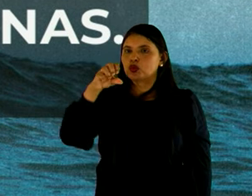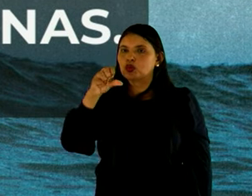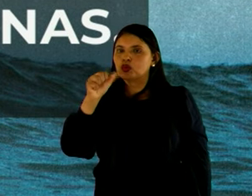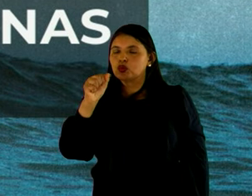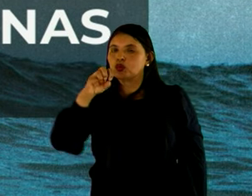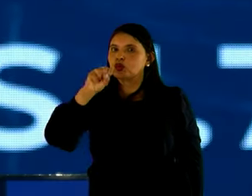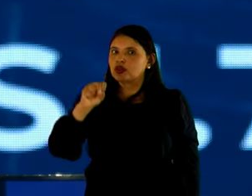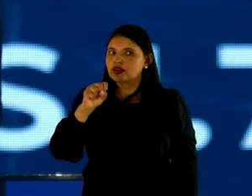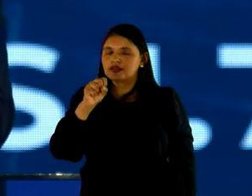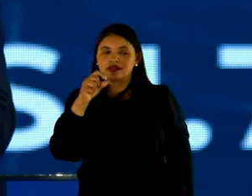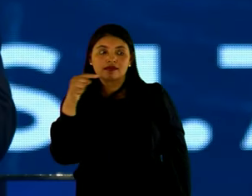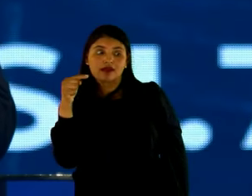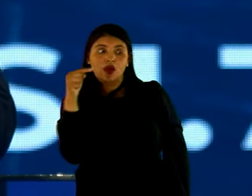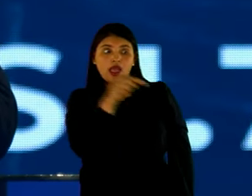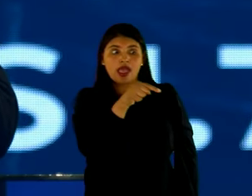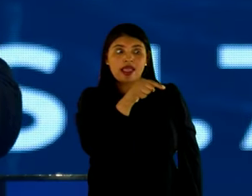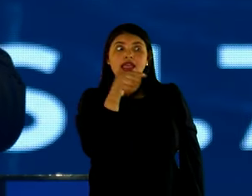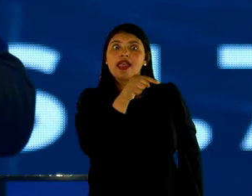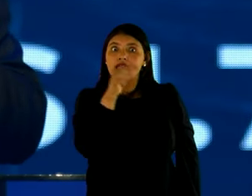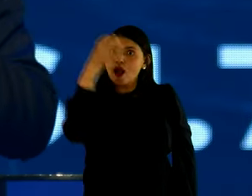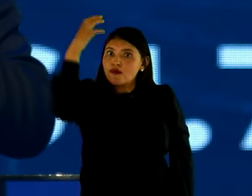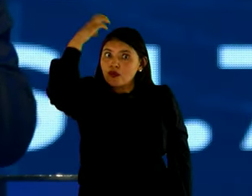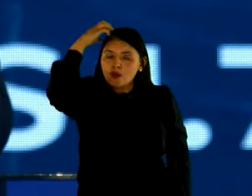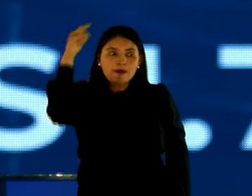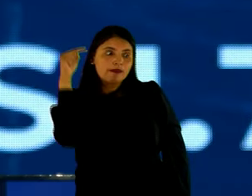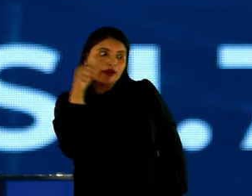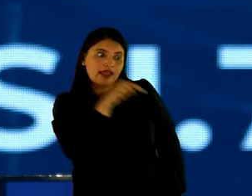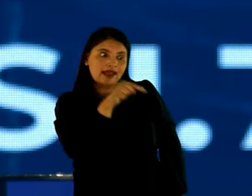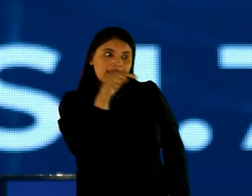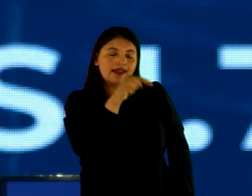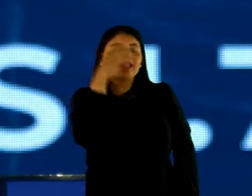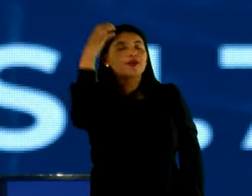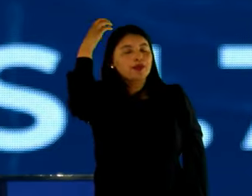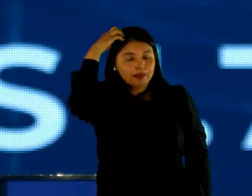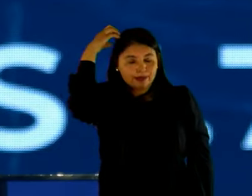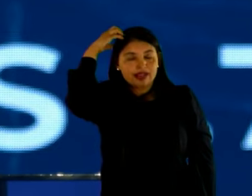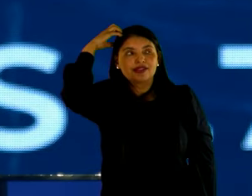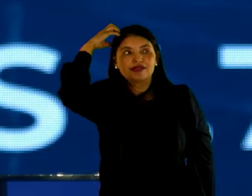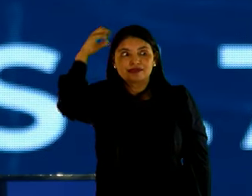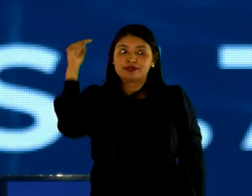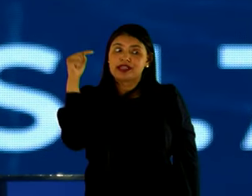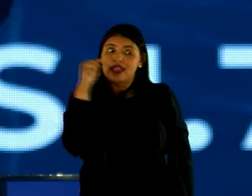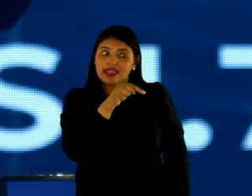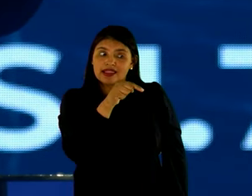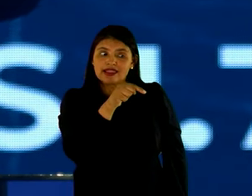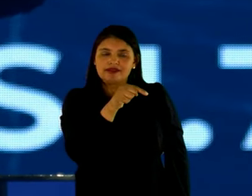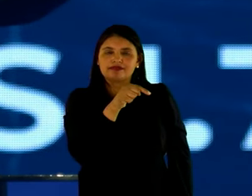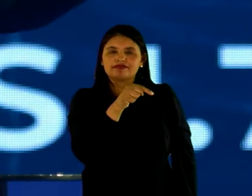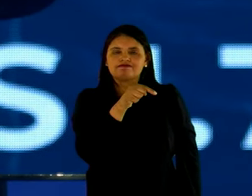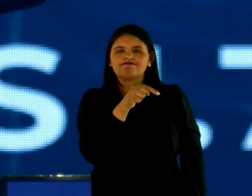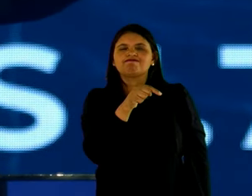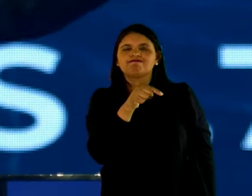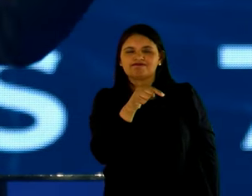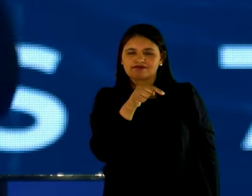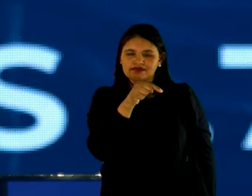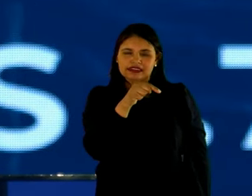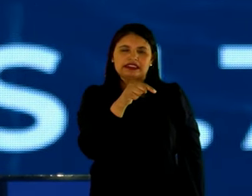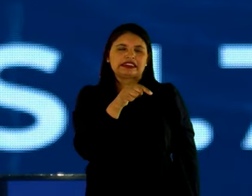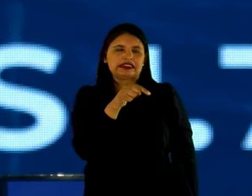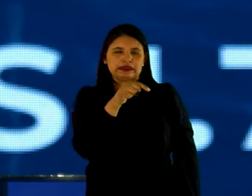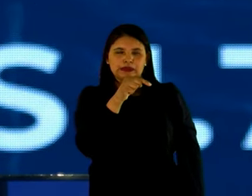o que que eles fizeram, mas o culpado foi Jonas. Ele foi indicado. O culpado dessa grande